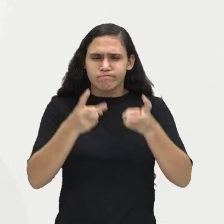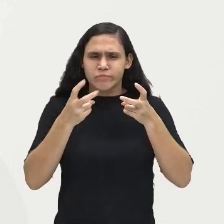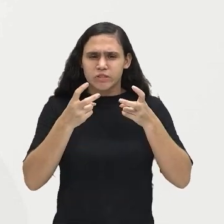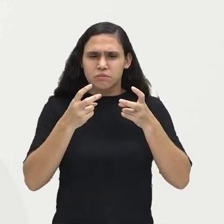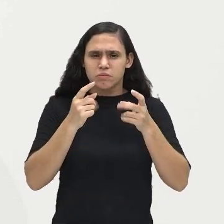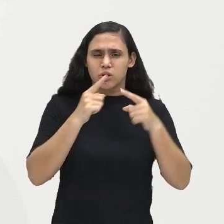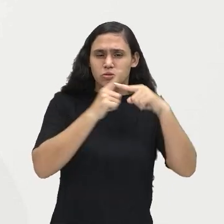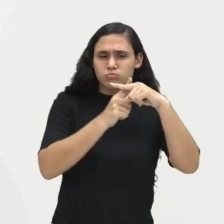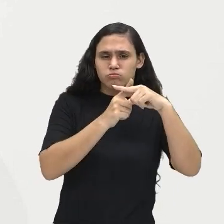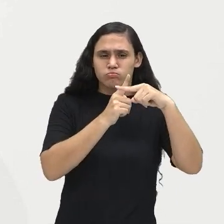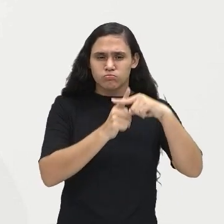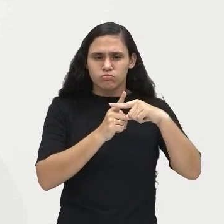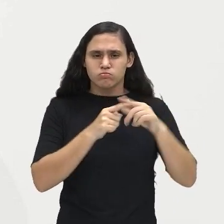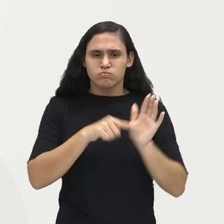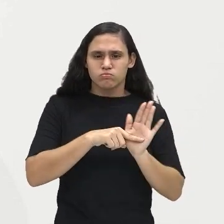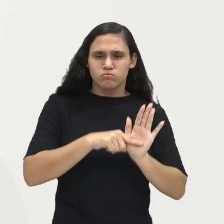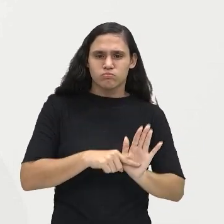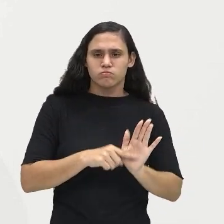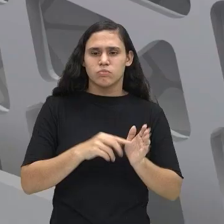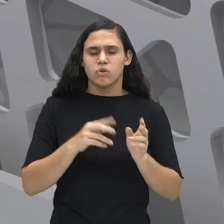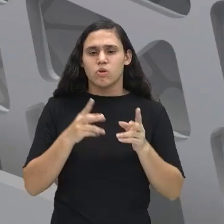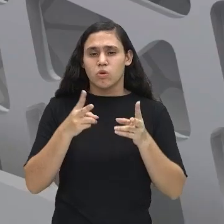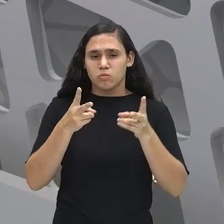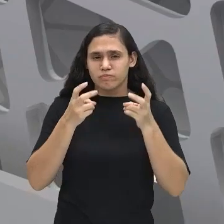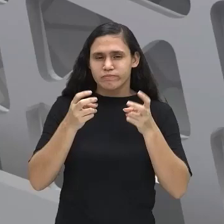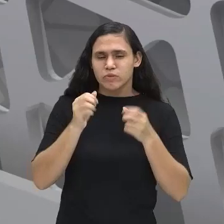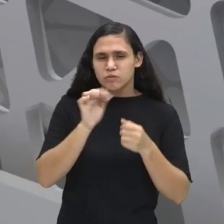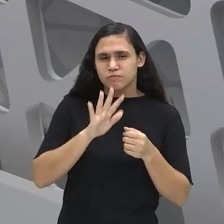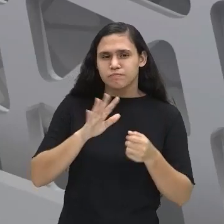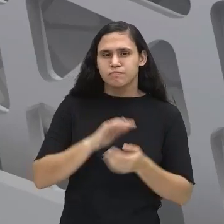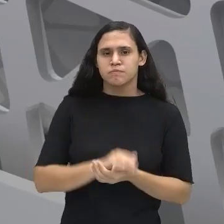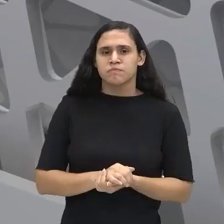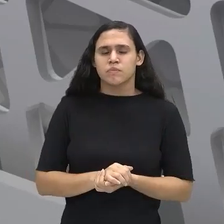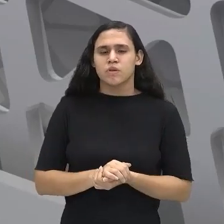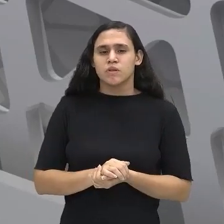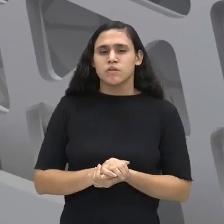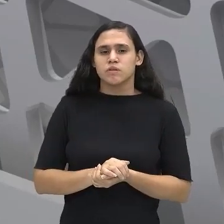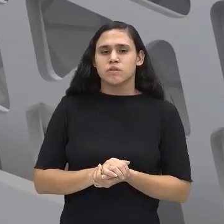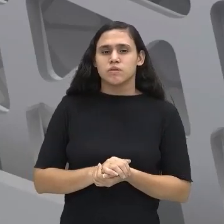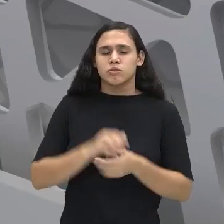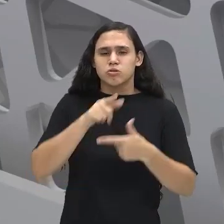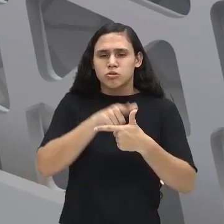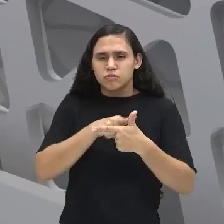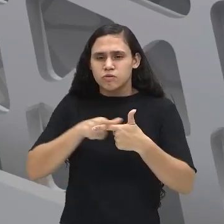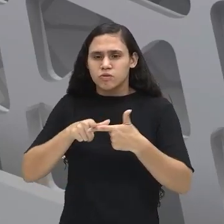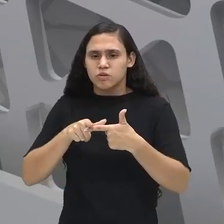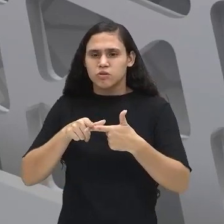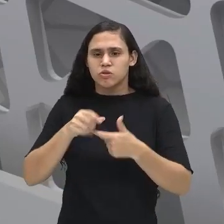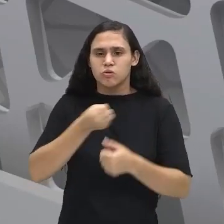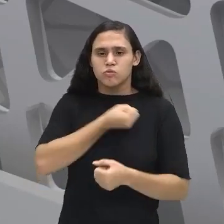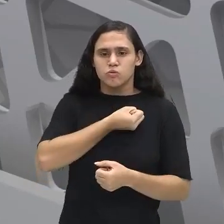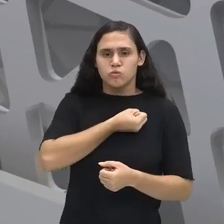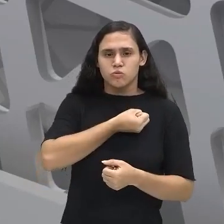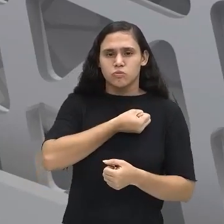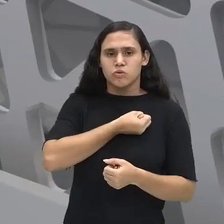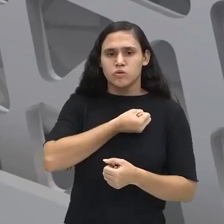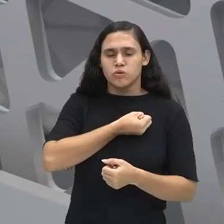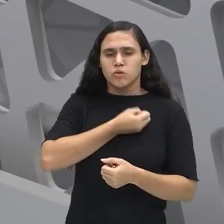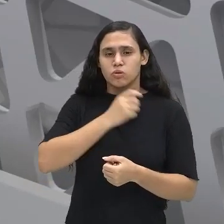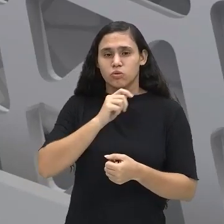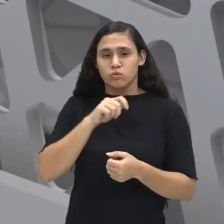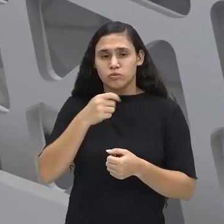divisão, né, se dividirmos números com sinais, dividir números com sinais iguais, o resultado